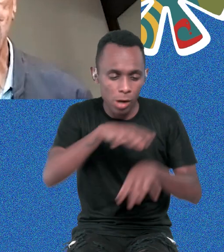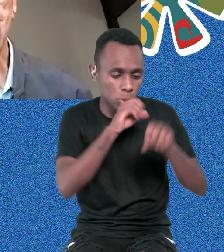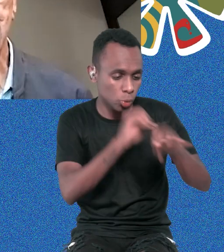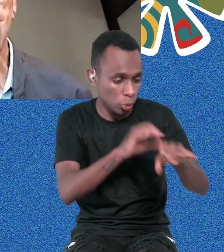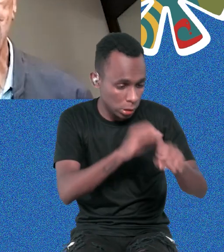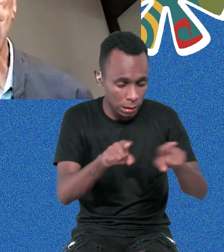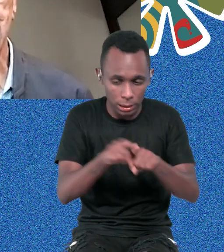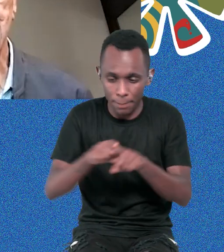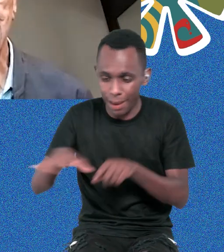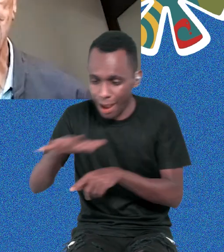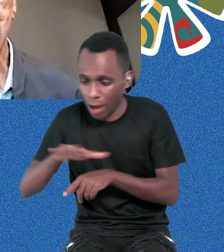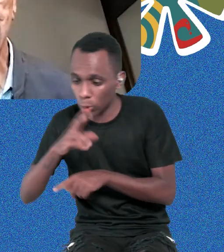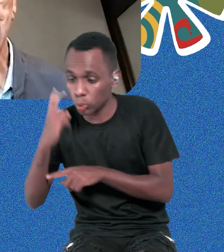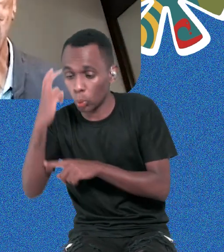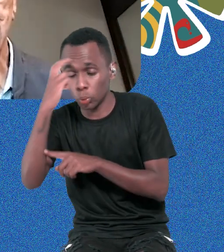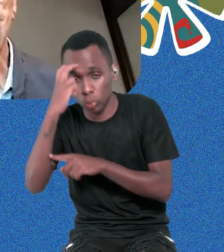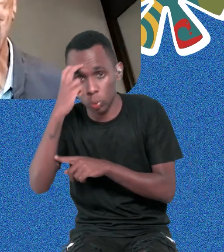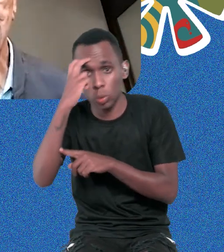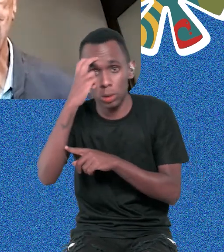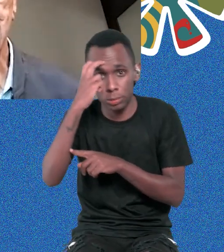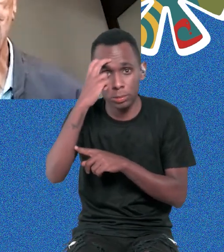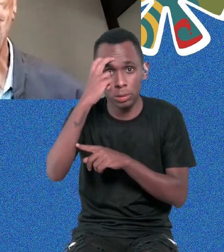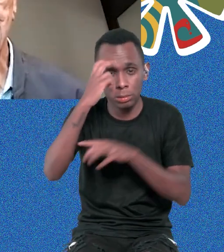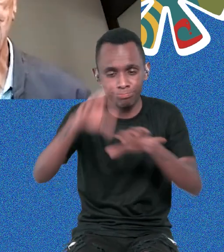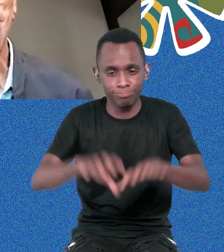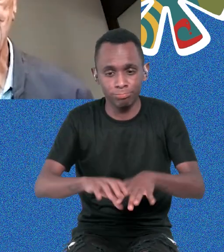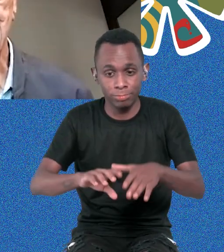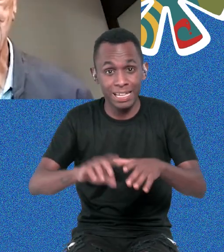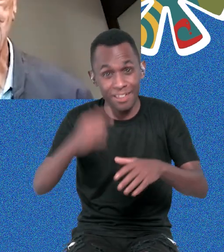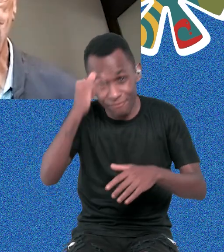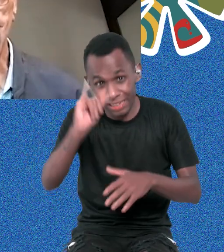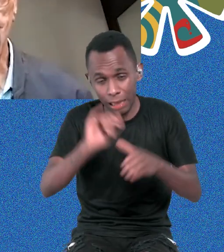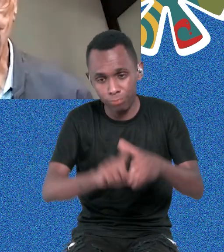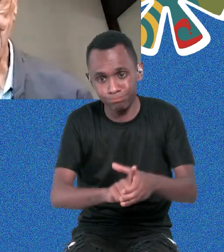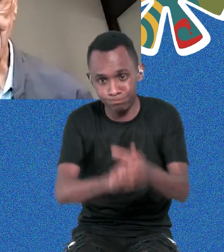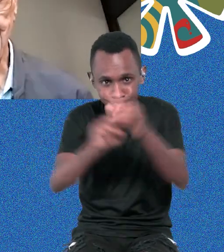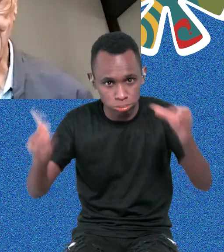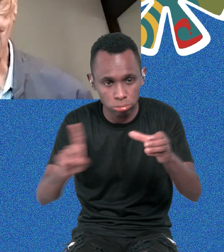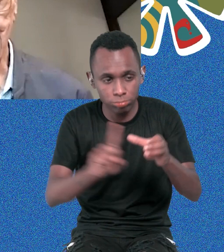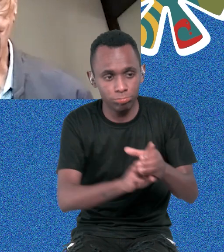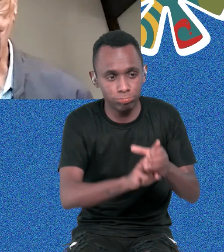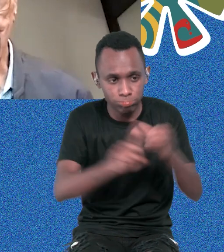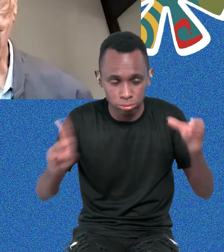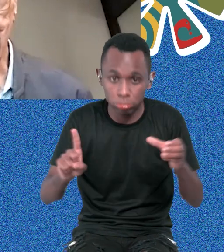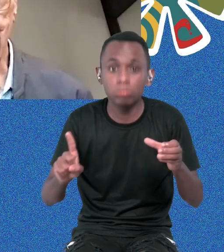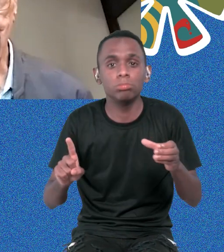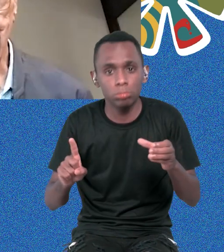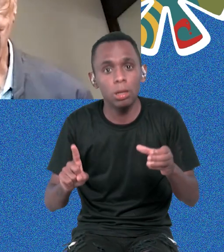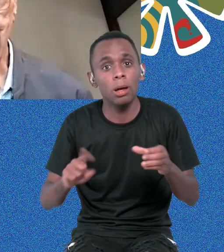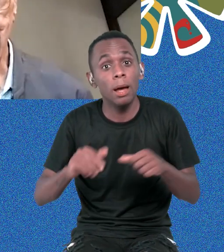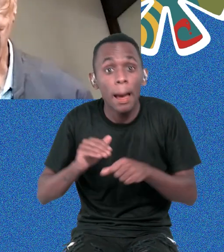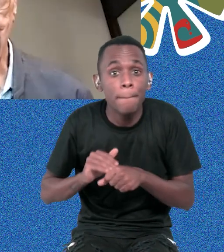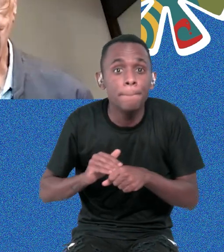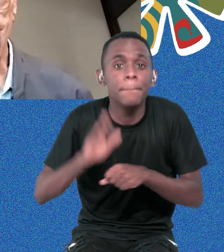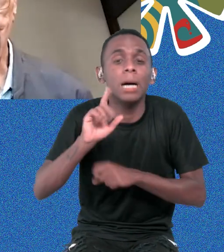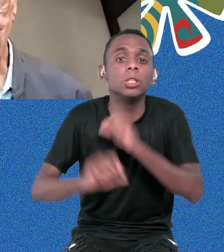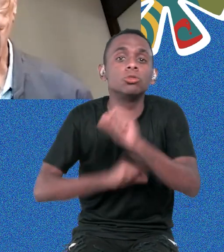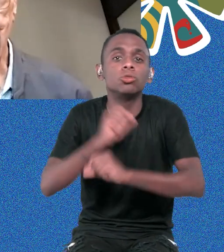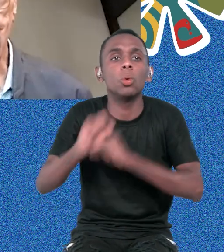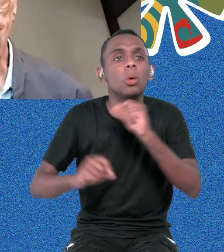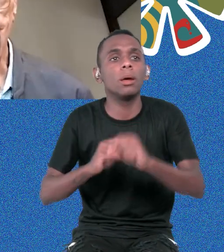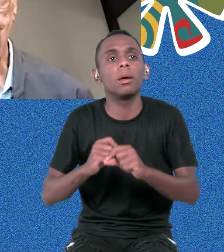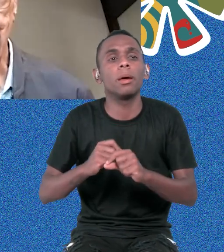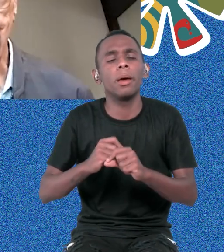da educação e o campo da cultura deixem de ser segregadores, né? É mais do